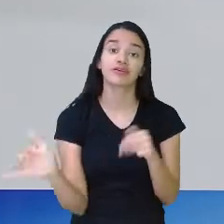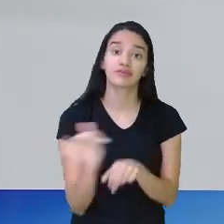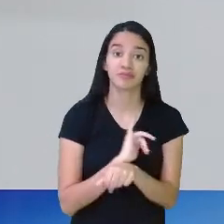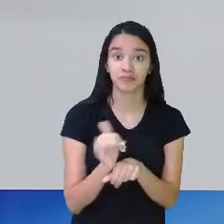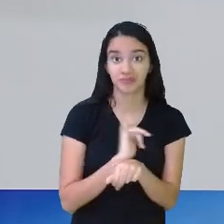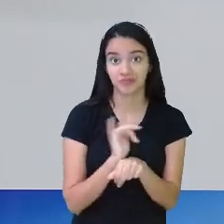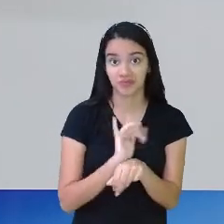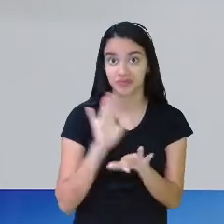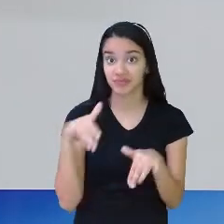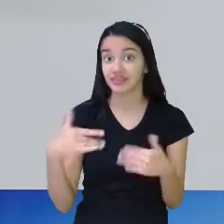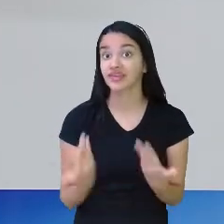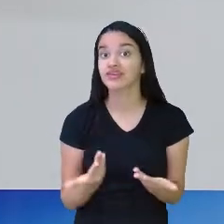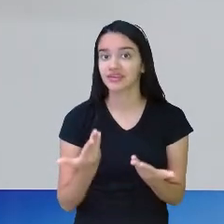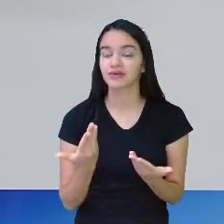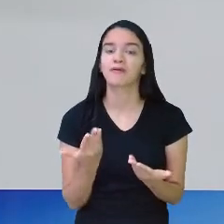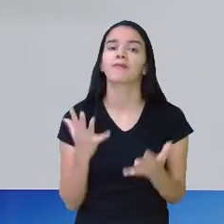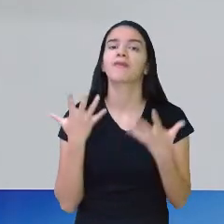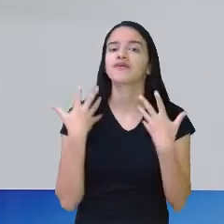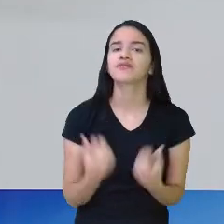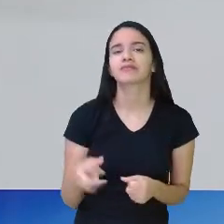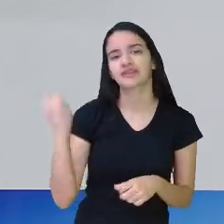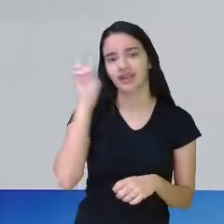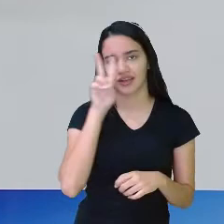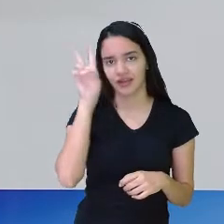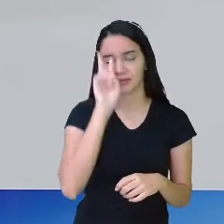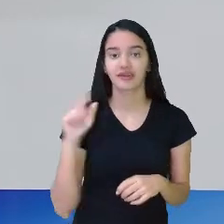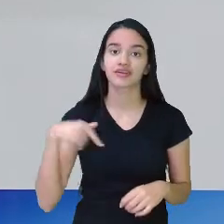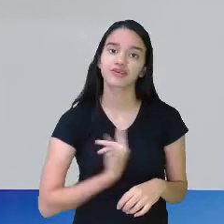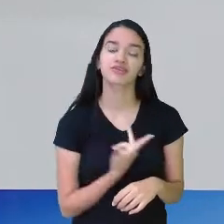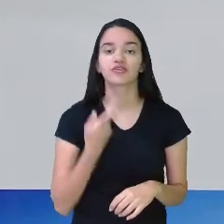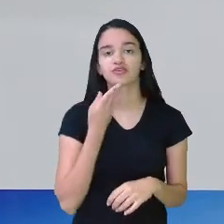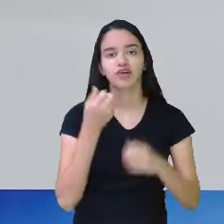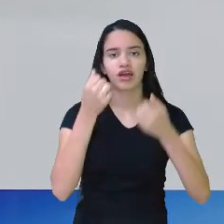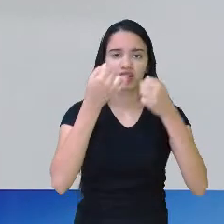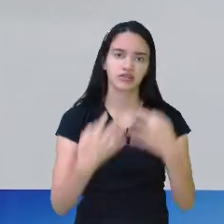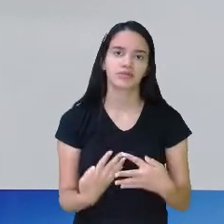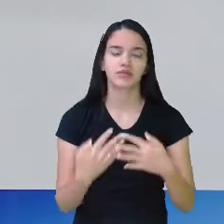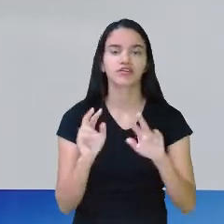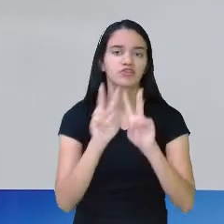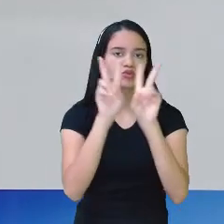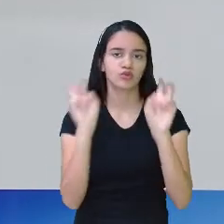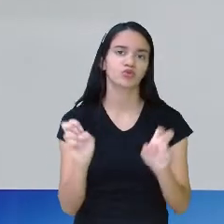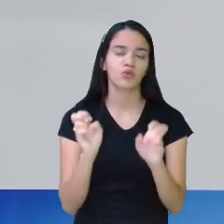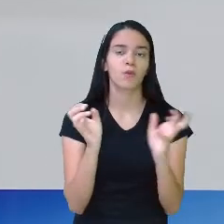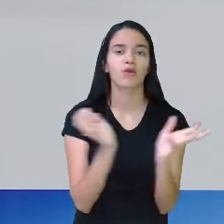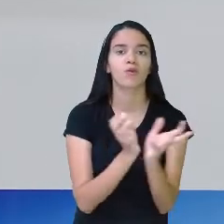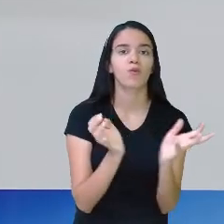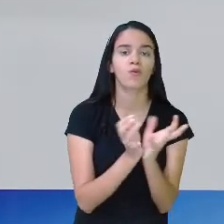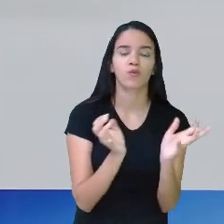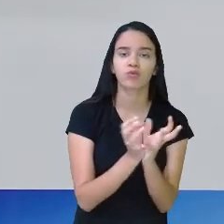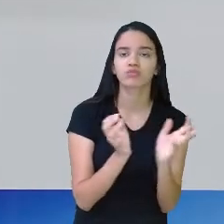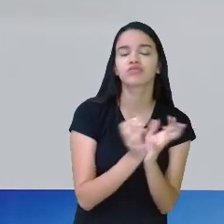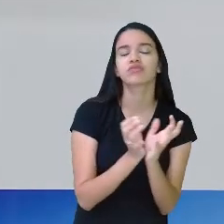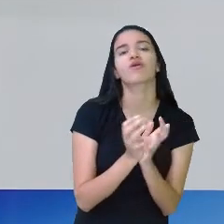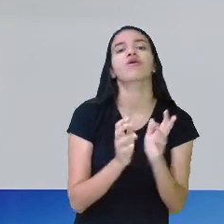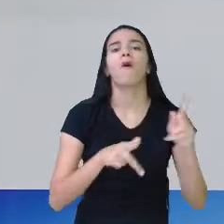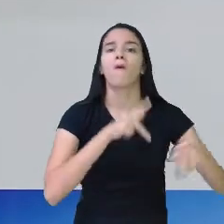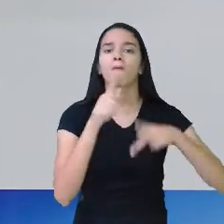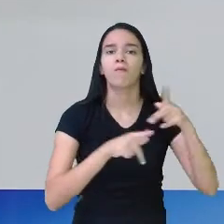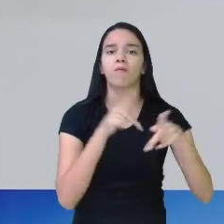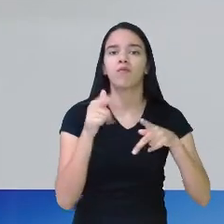tá bom? Então, vamos lembrar que a gente já falou um pouquinho sobre a colonização do Brasil,